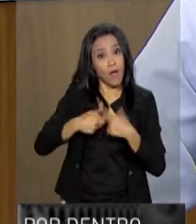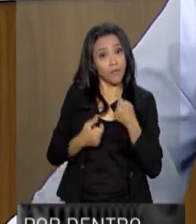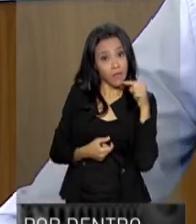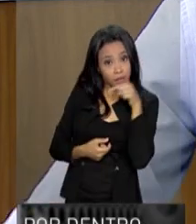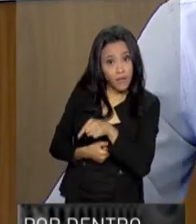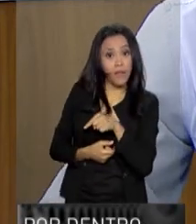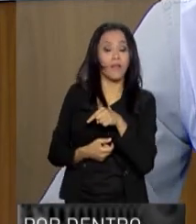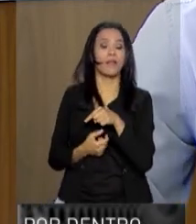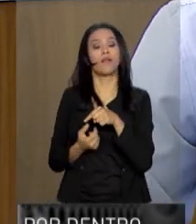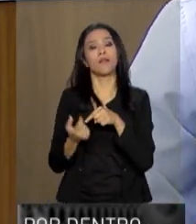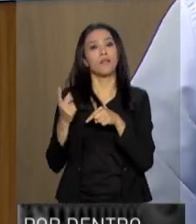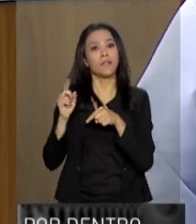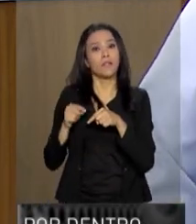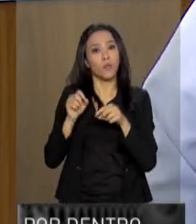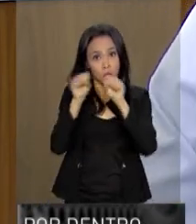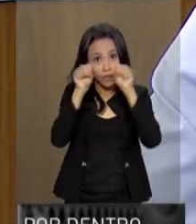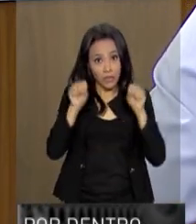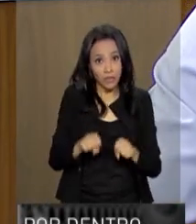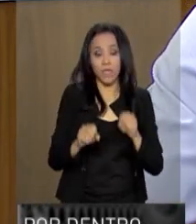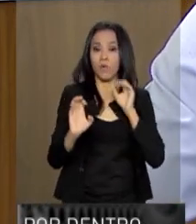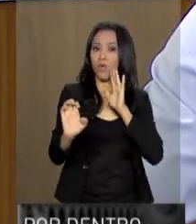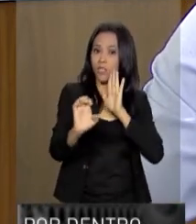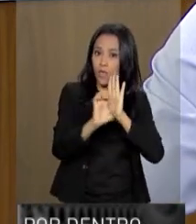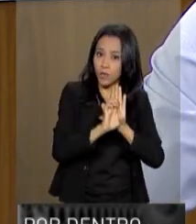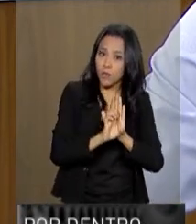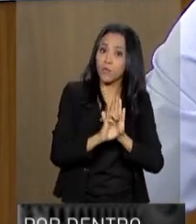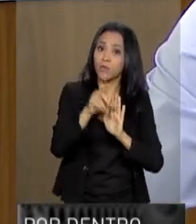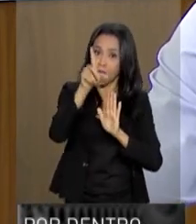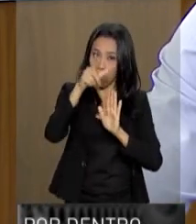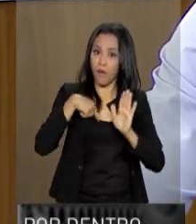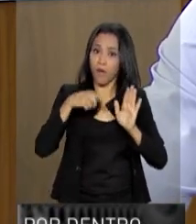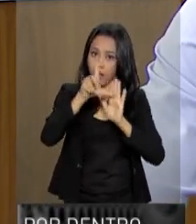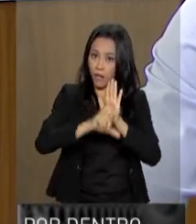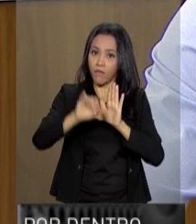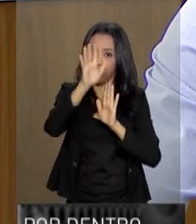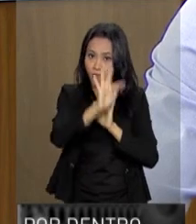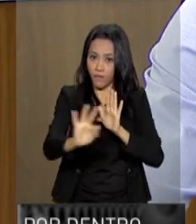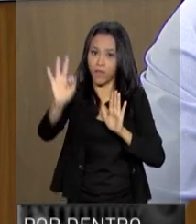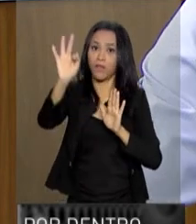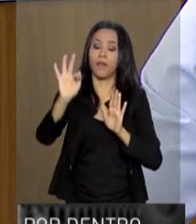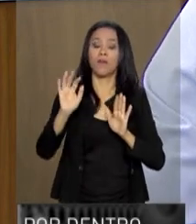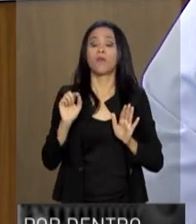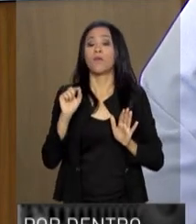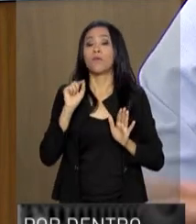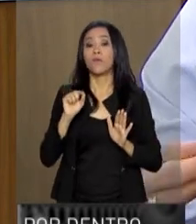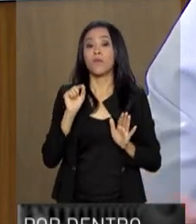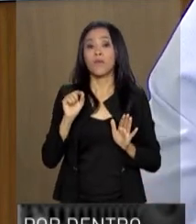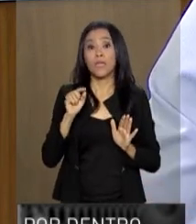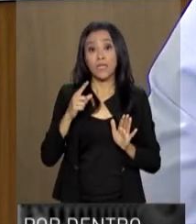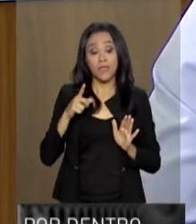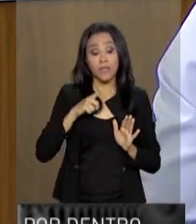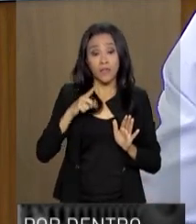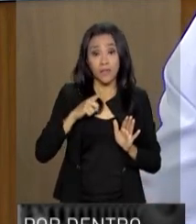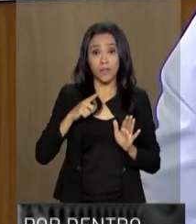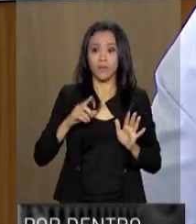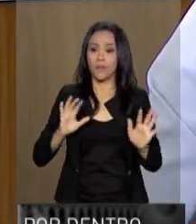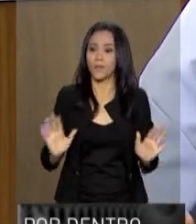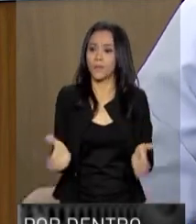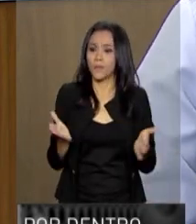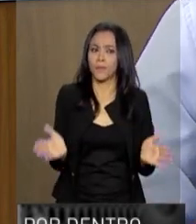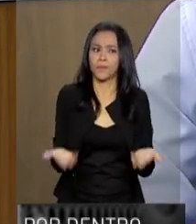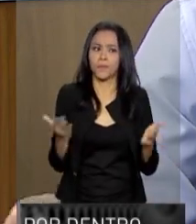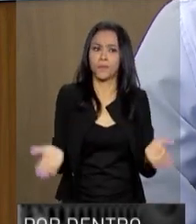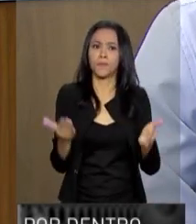sistema do estatuto da juventude a lei federal 2.852 fazer com que haja um estímulo para que